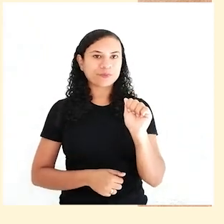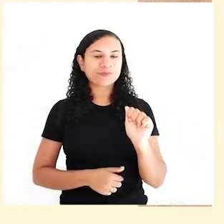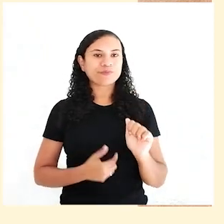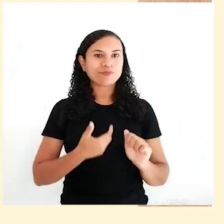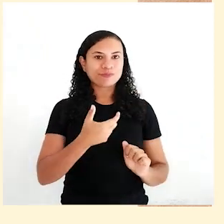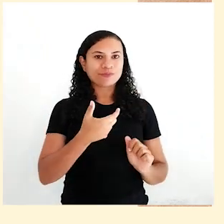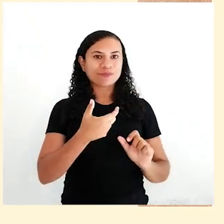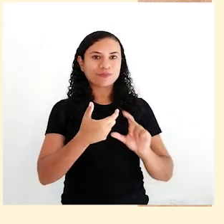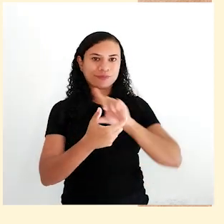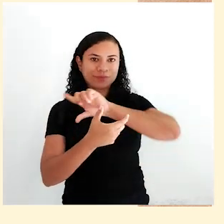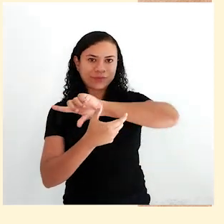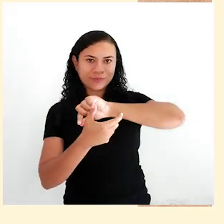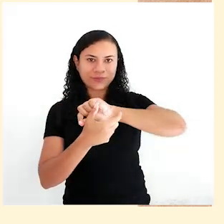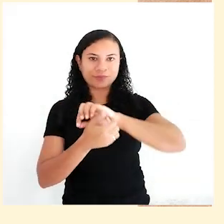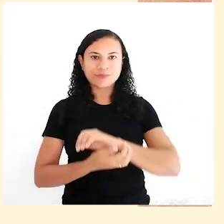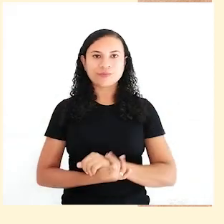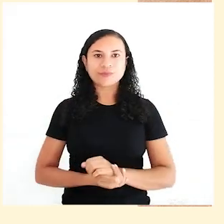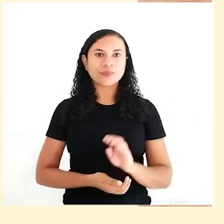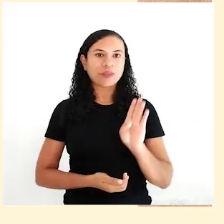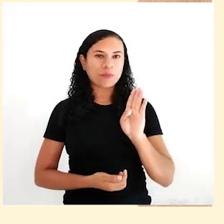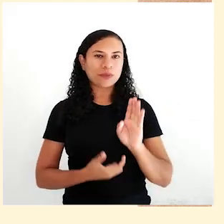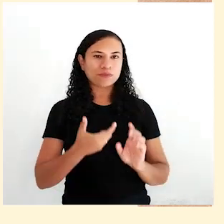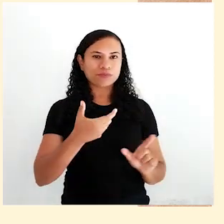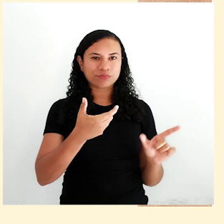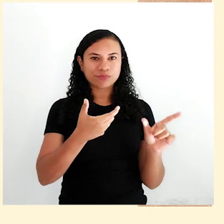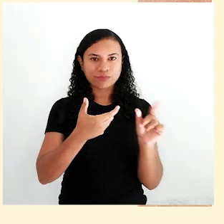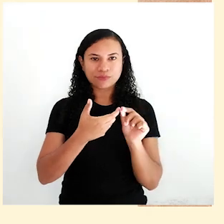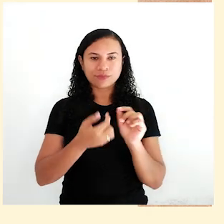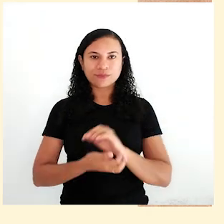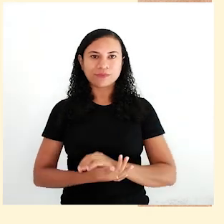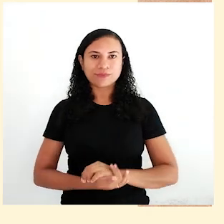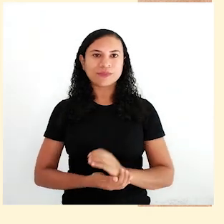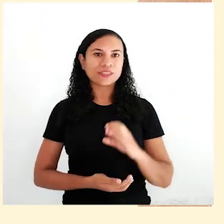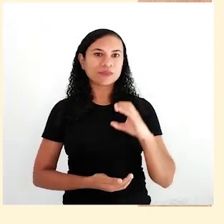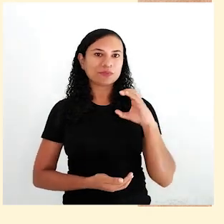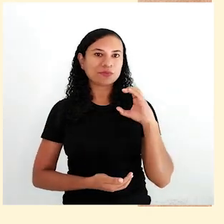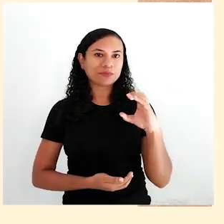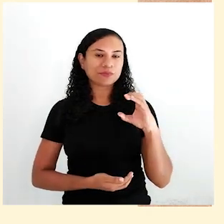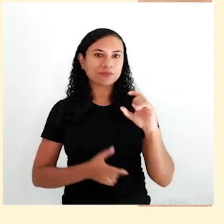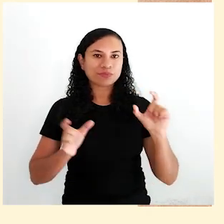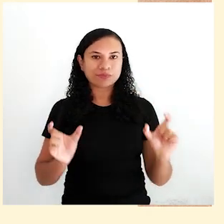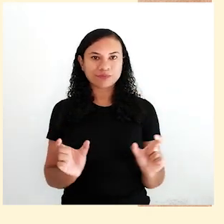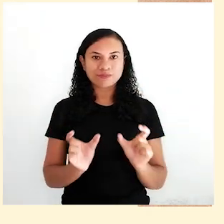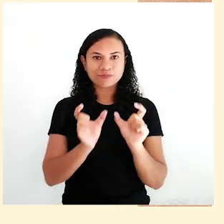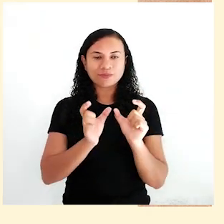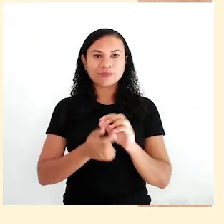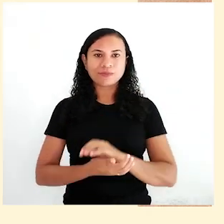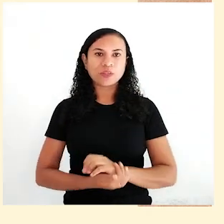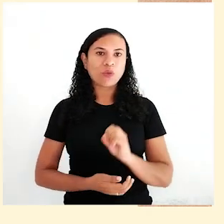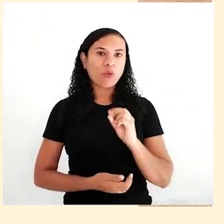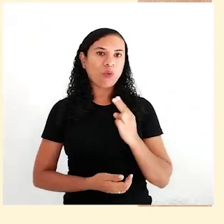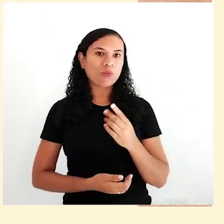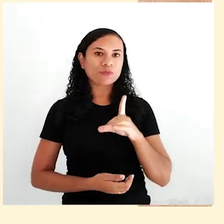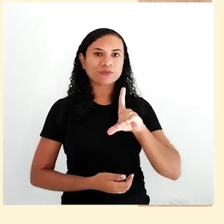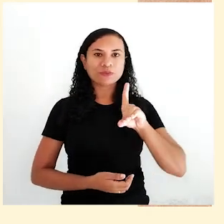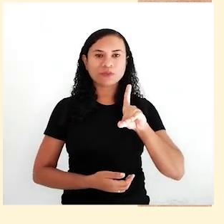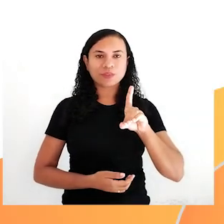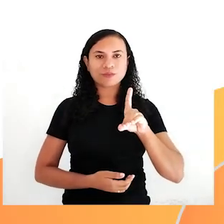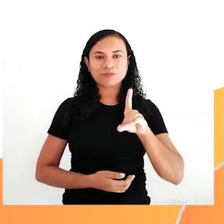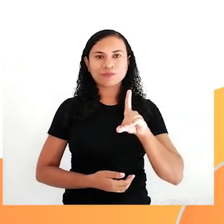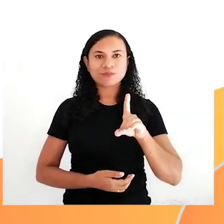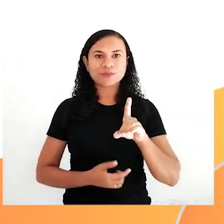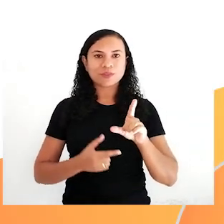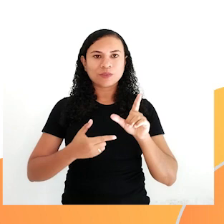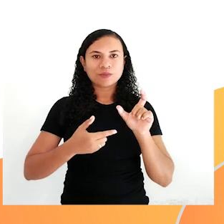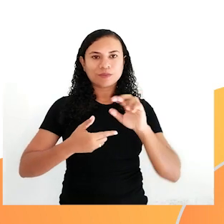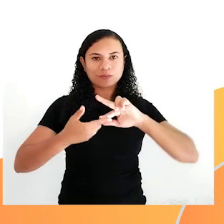A, derivação prefixal. B, derivação sufixal. C, derivação parassintética.